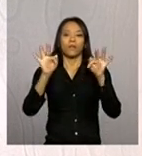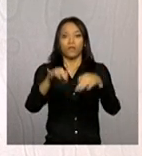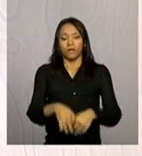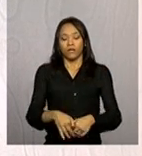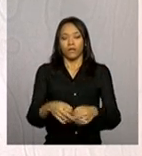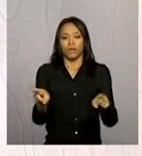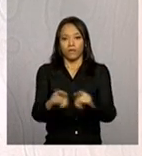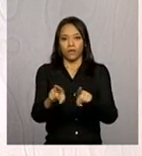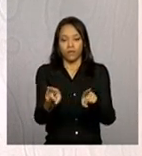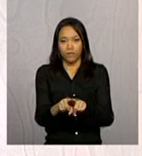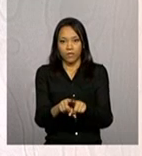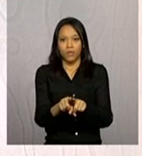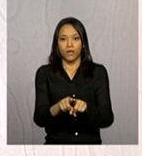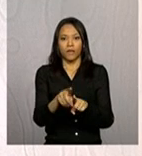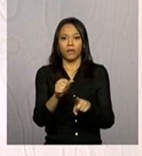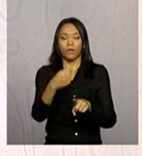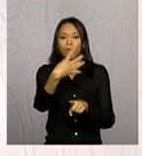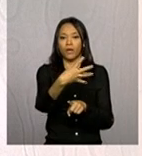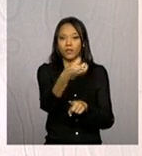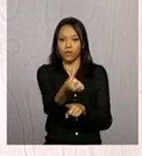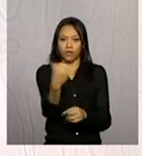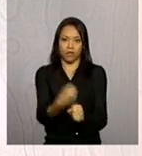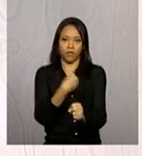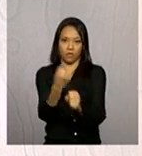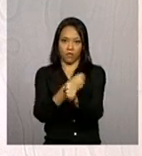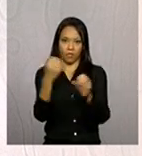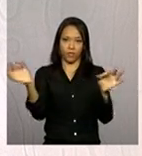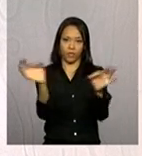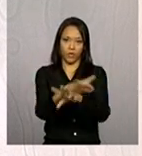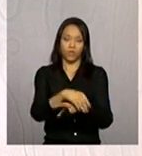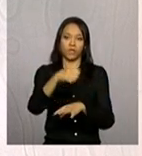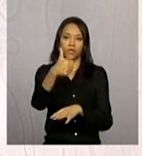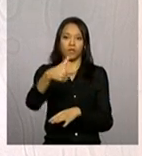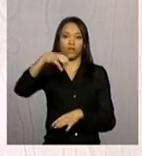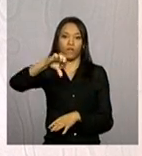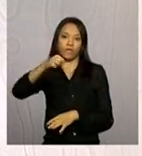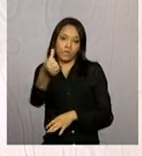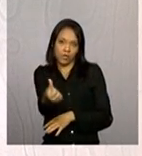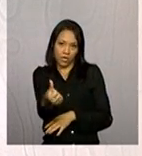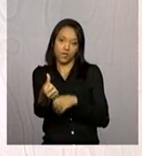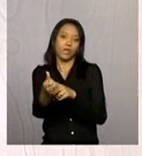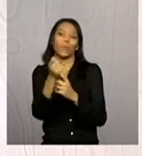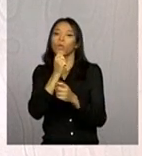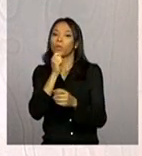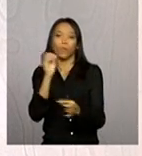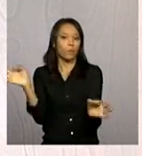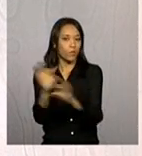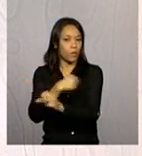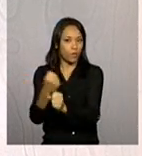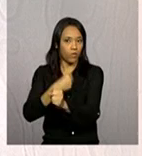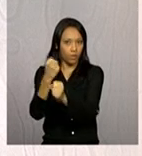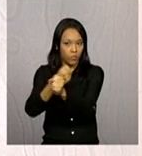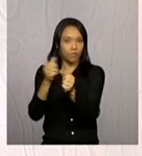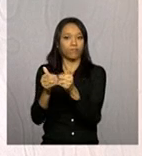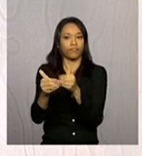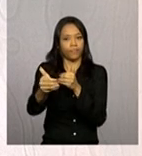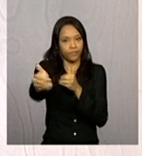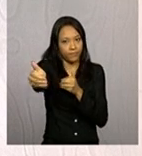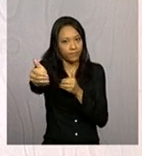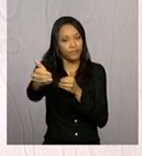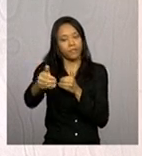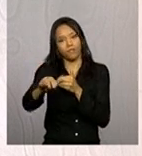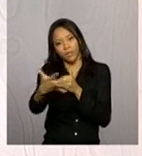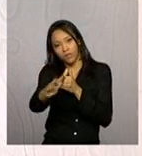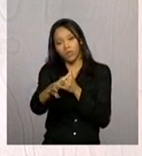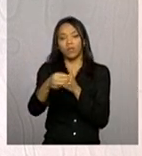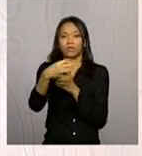de pavimentação, 46 obras concluídas, 196 obras em andamento. Essas obras em andamento têm uma execução média